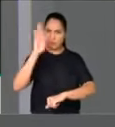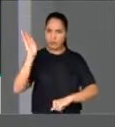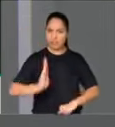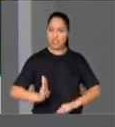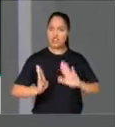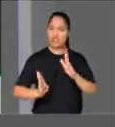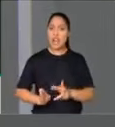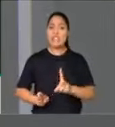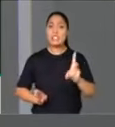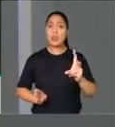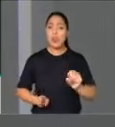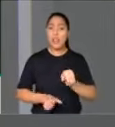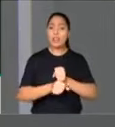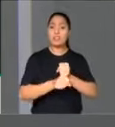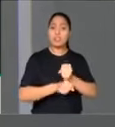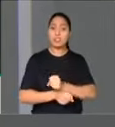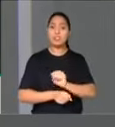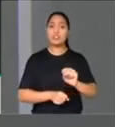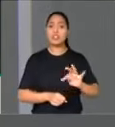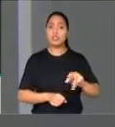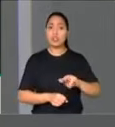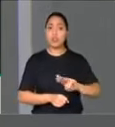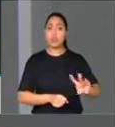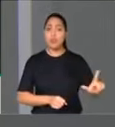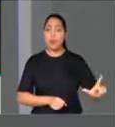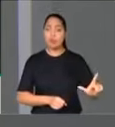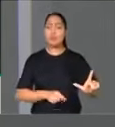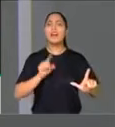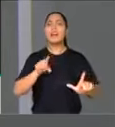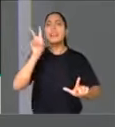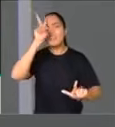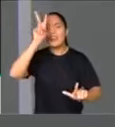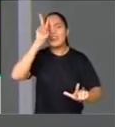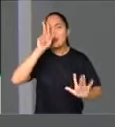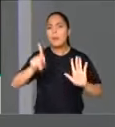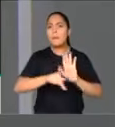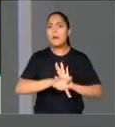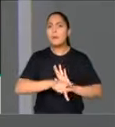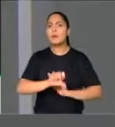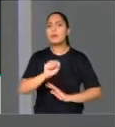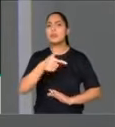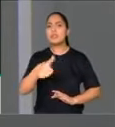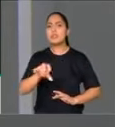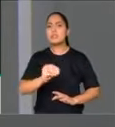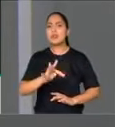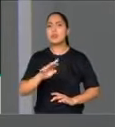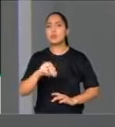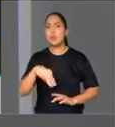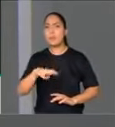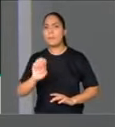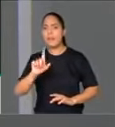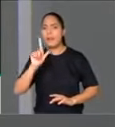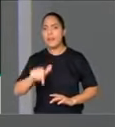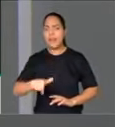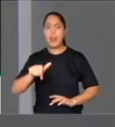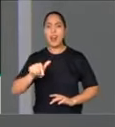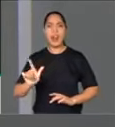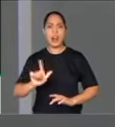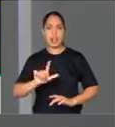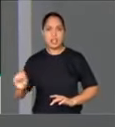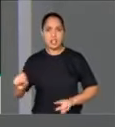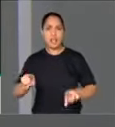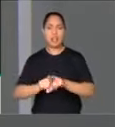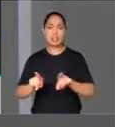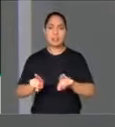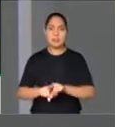Stonewall. E quem lembra do nome de Sartomé, mulher lésbica, de Marsha P. Johnson, mulher negra trans, e